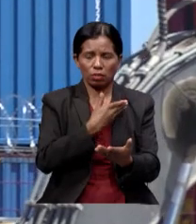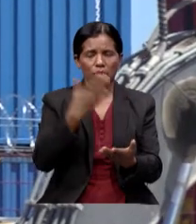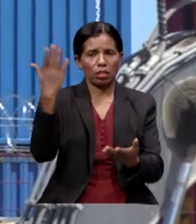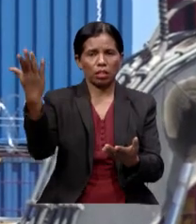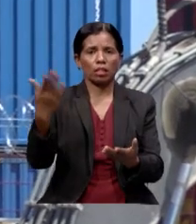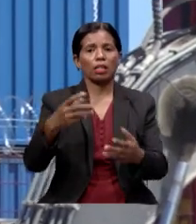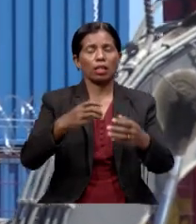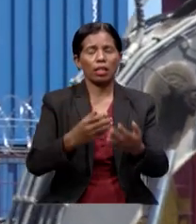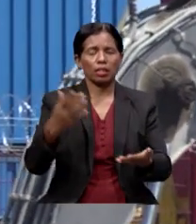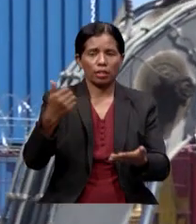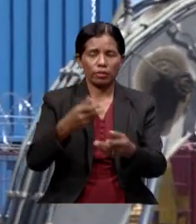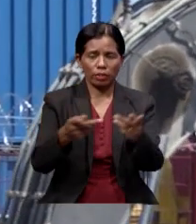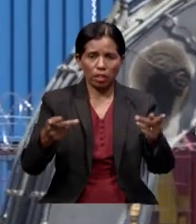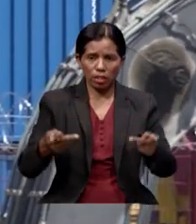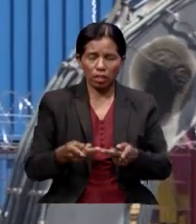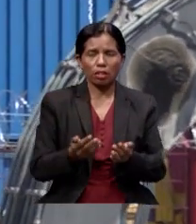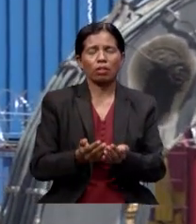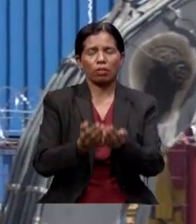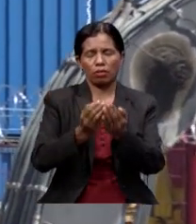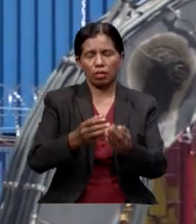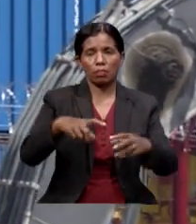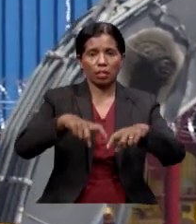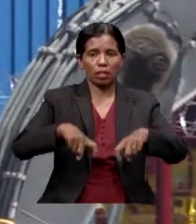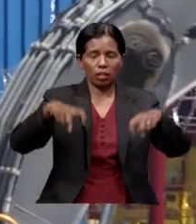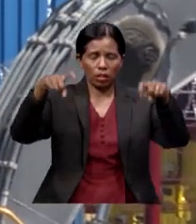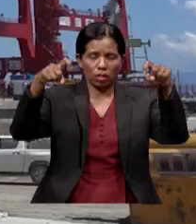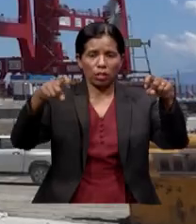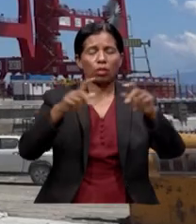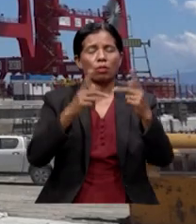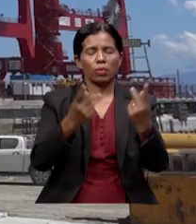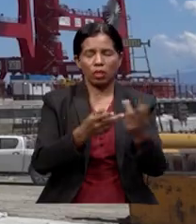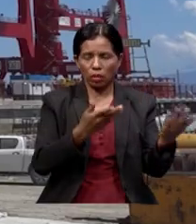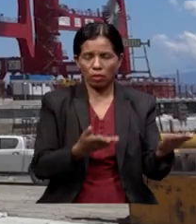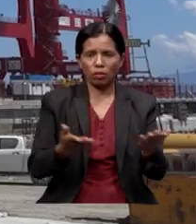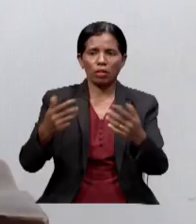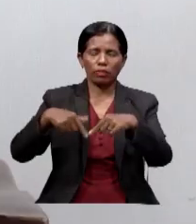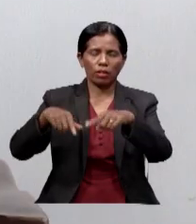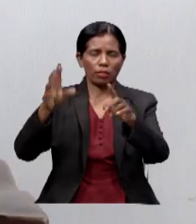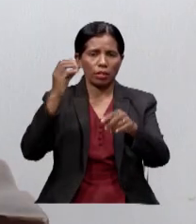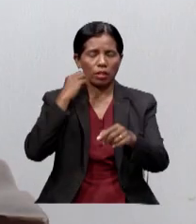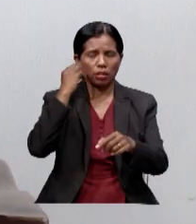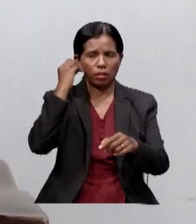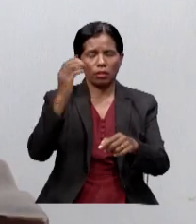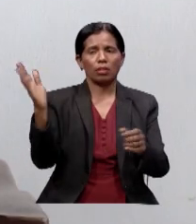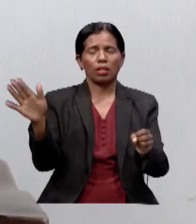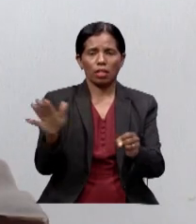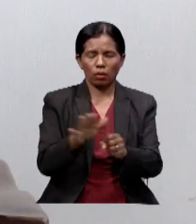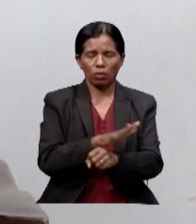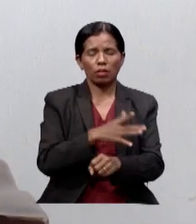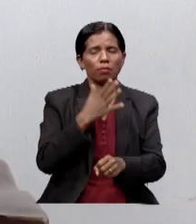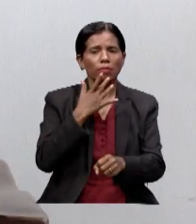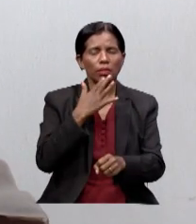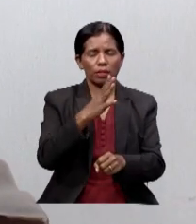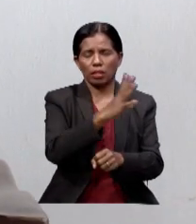ho situasao ne ministro finanças hateten contentor ne be empresa haruka fila tamba contentor hirak ne na konu ho masimidar no